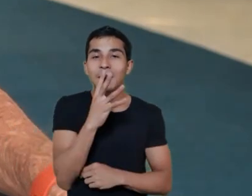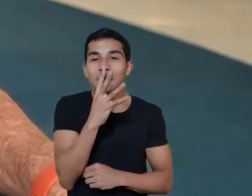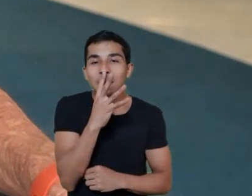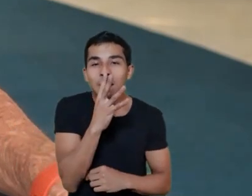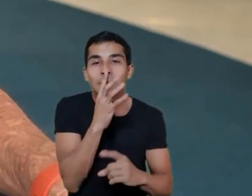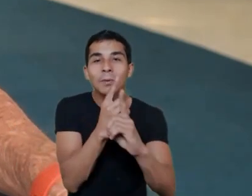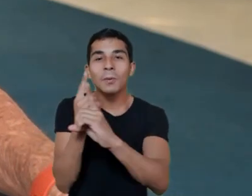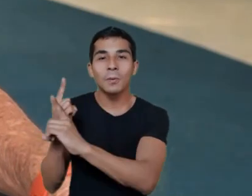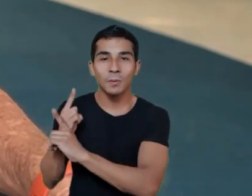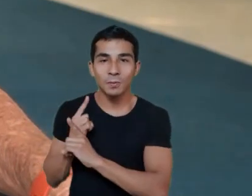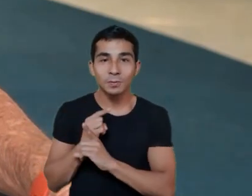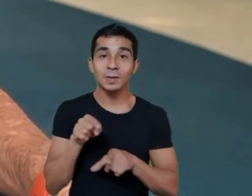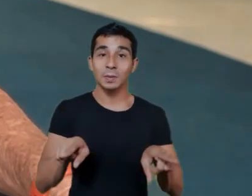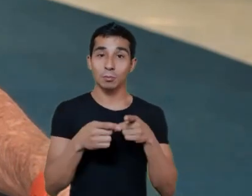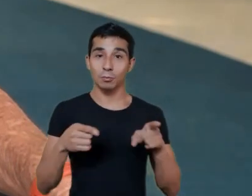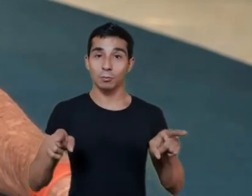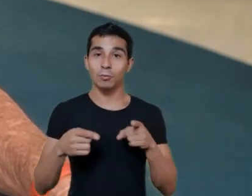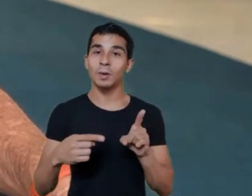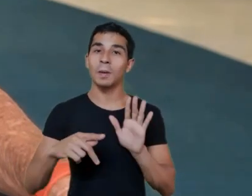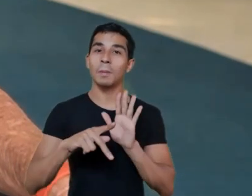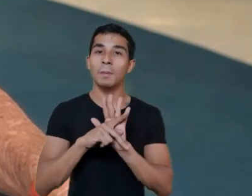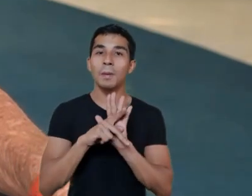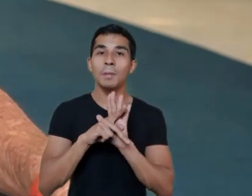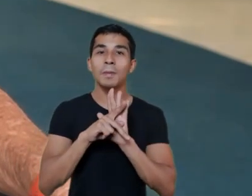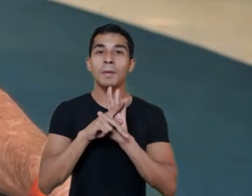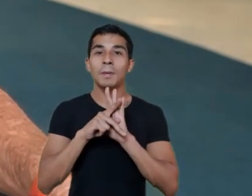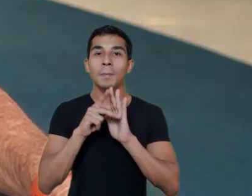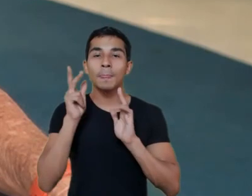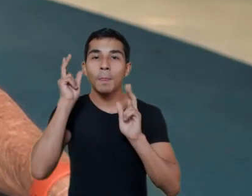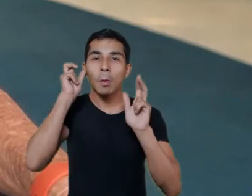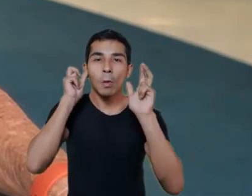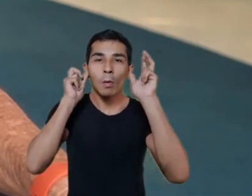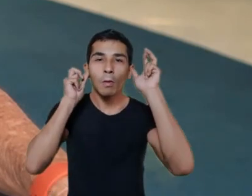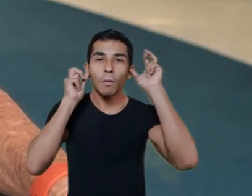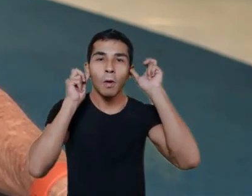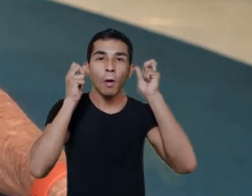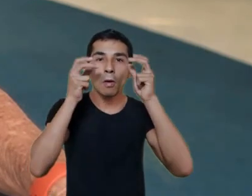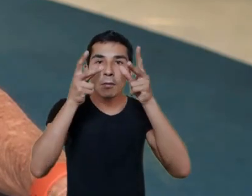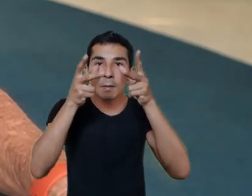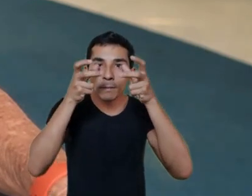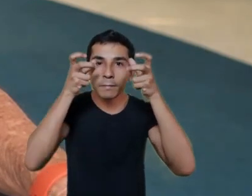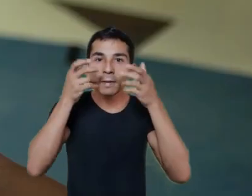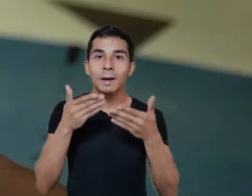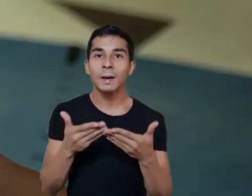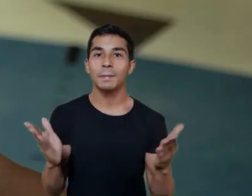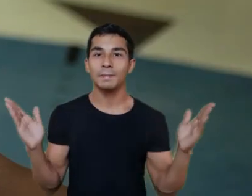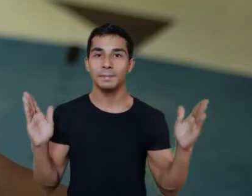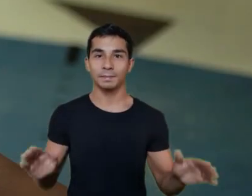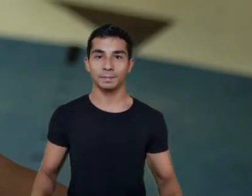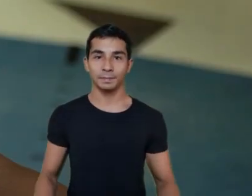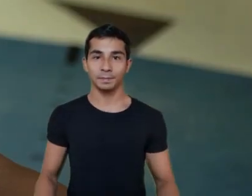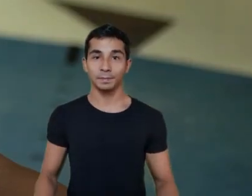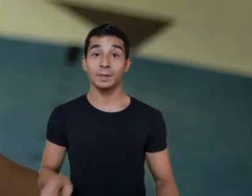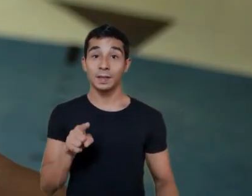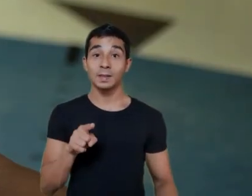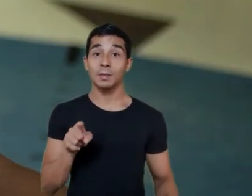um álbum para ou viver de ouvidos e braços abertos. A